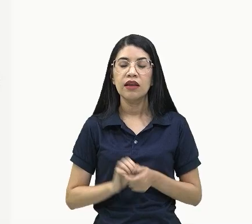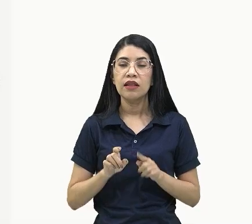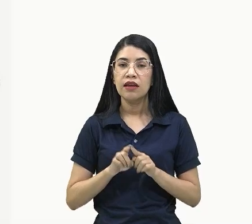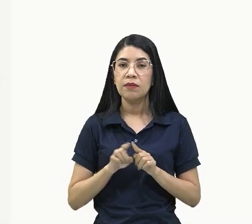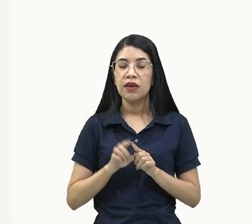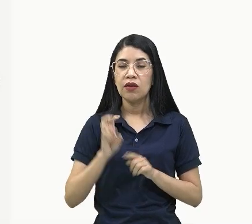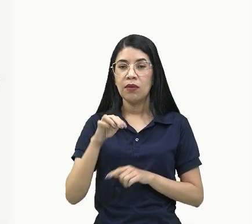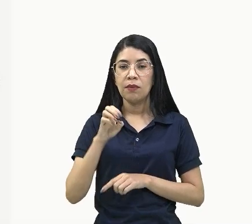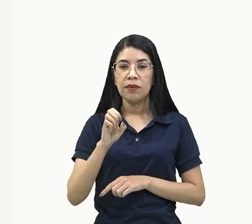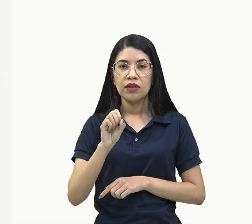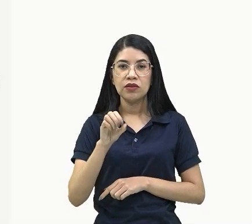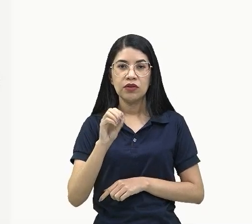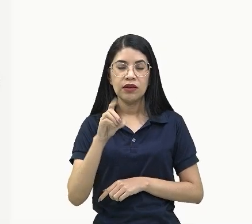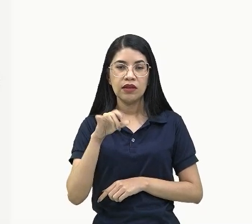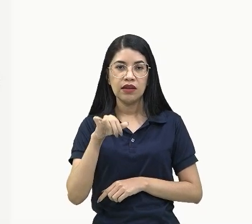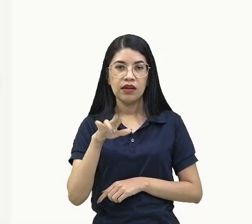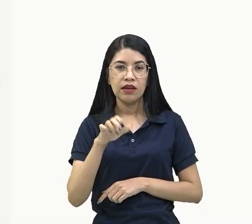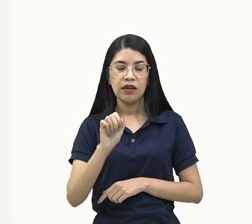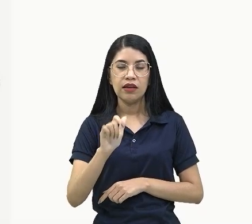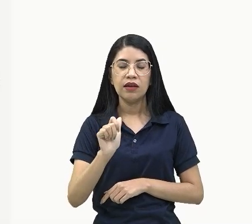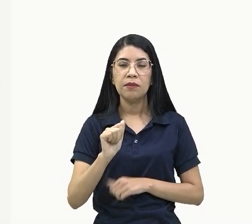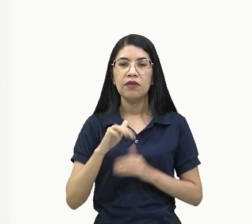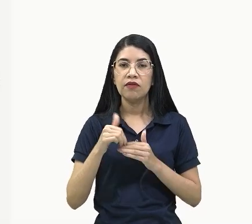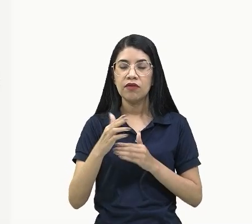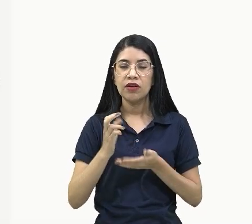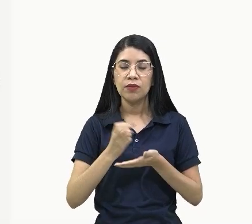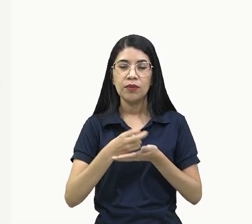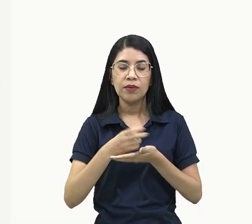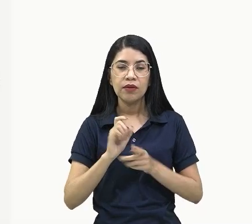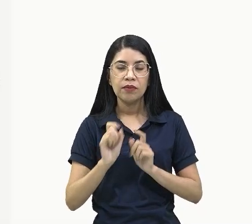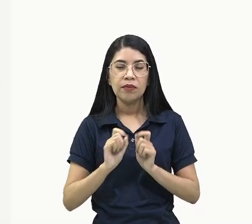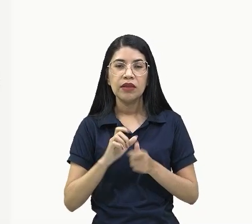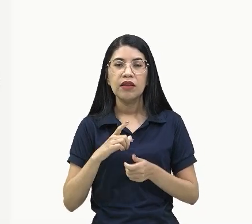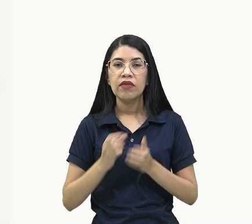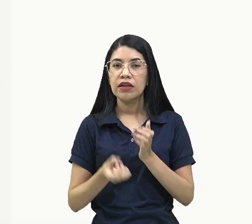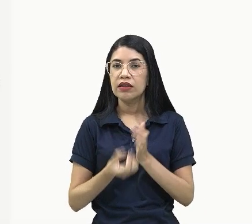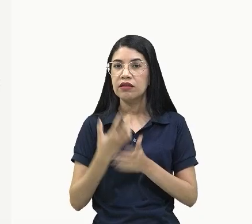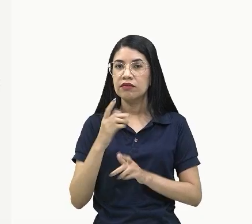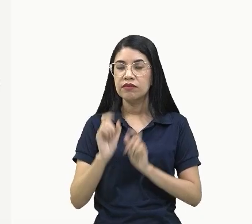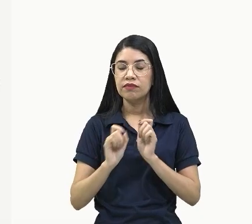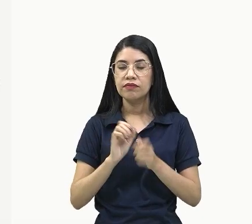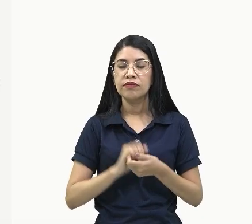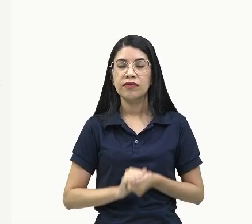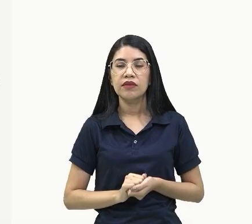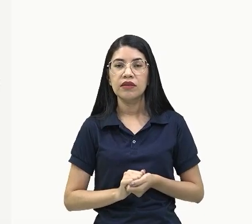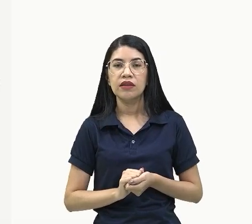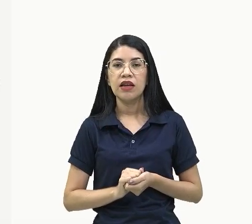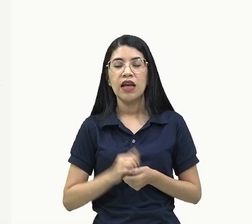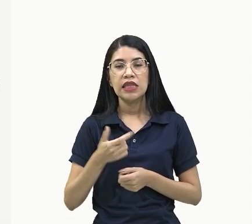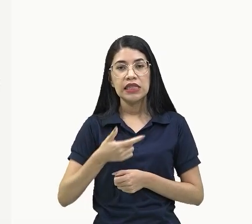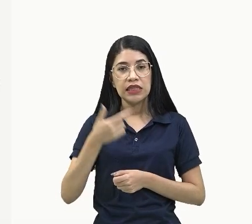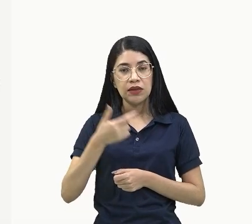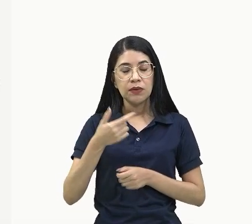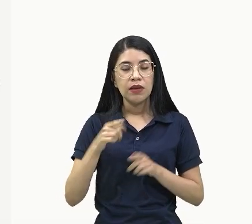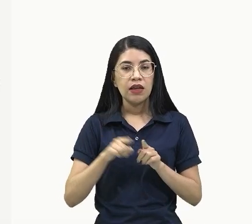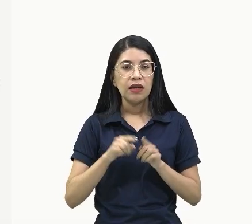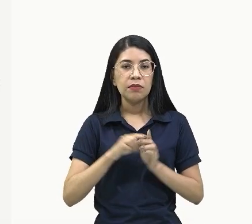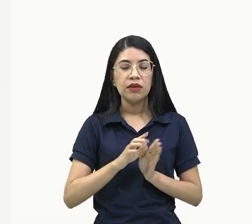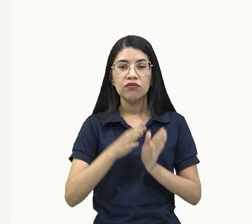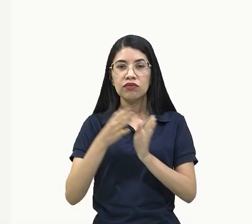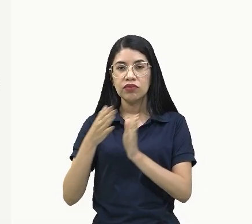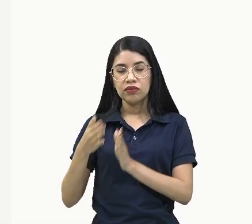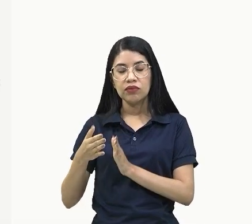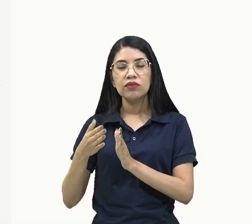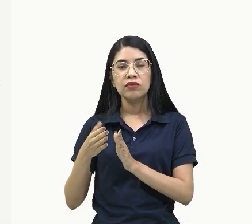extraembrionário, em direção às vilosidades primárias, vão se transformar no que a gente chama de vilosidades secundárias, que por sua vez vão